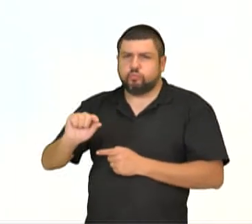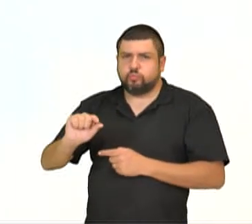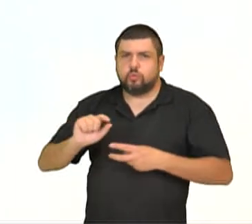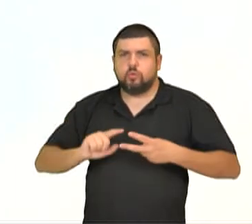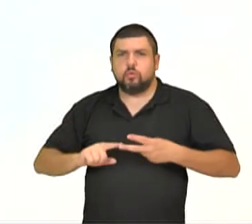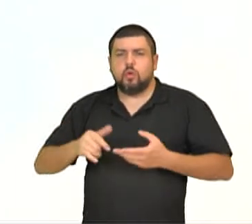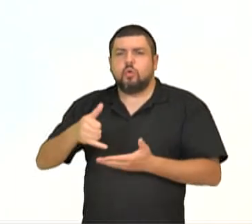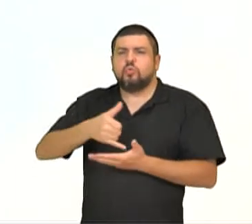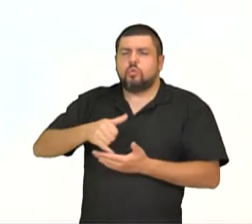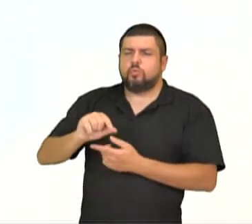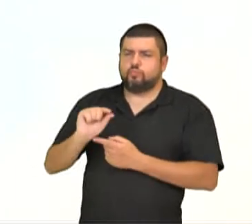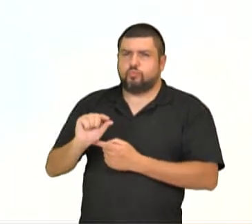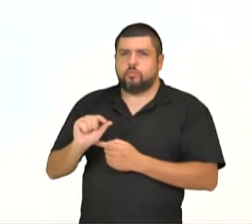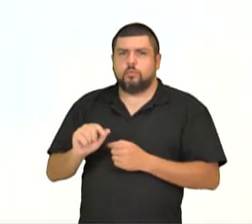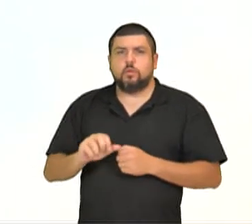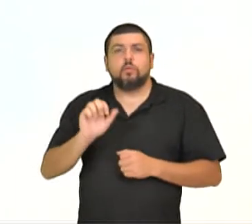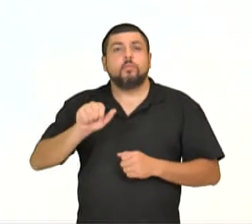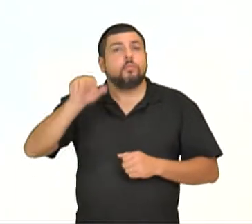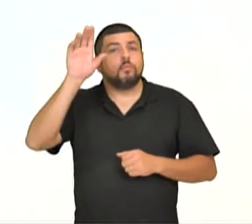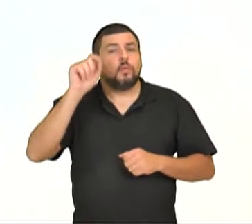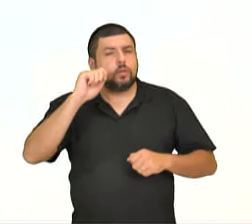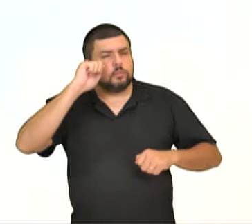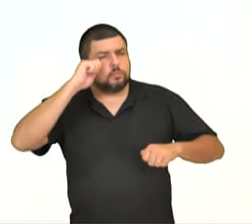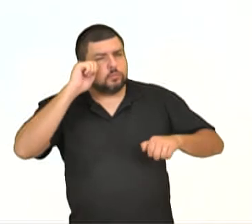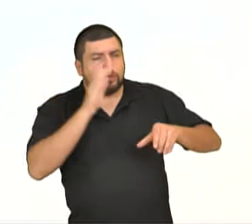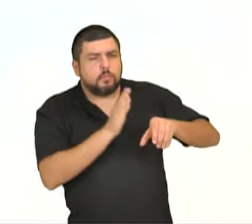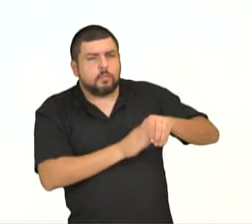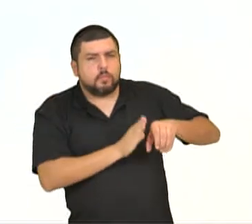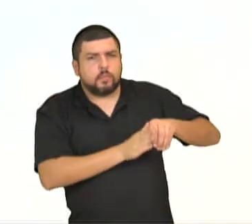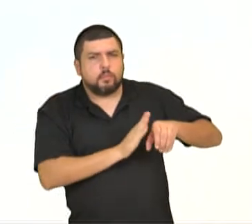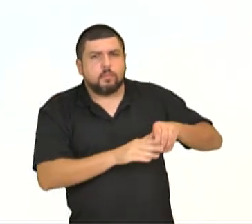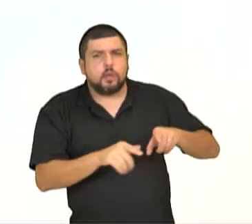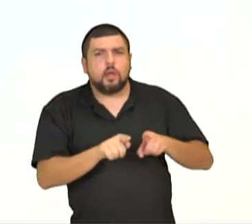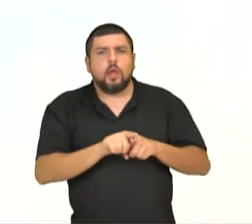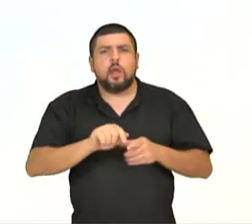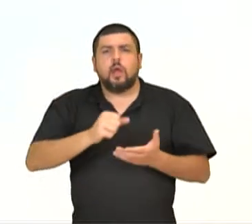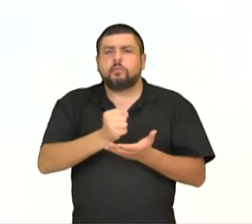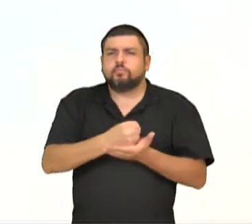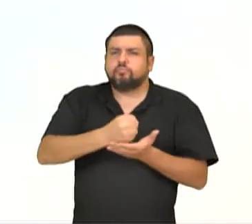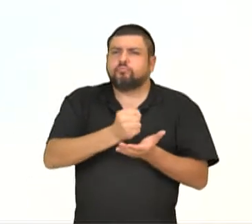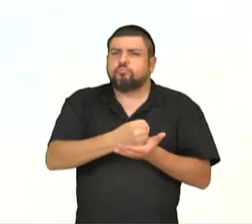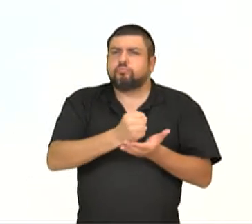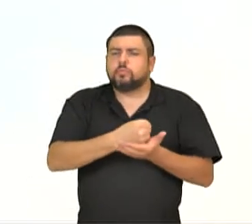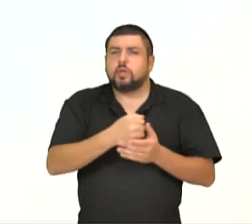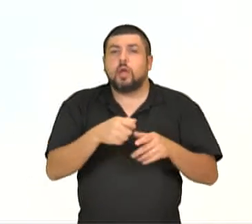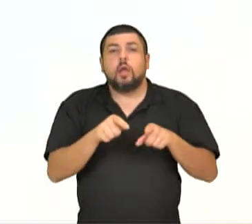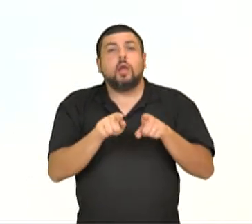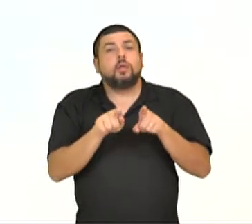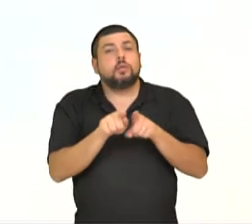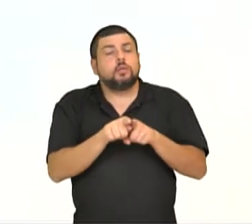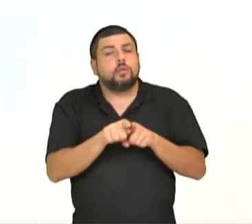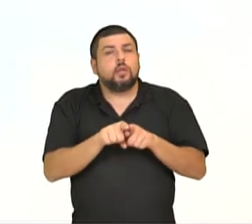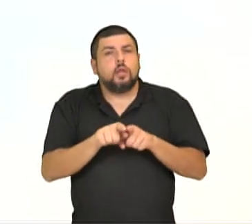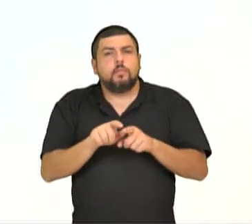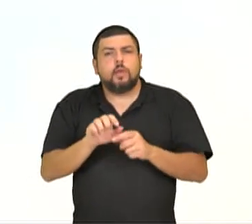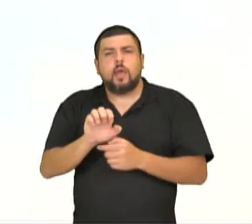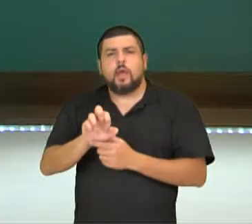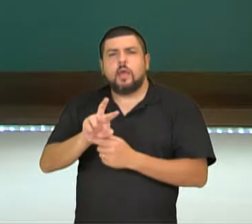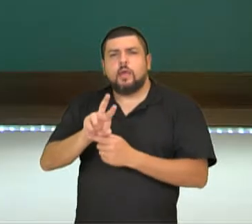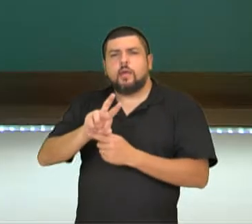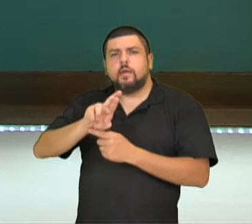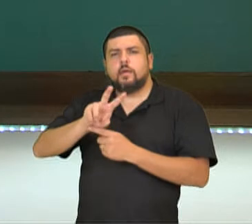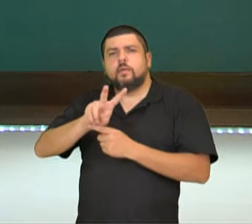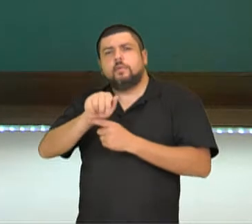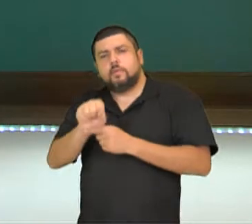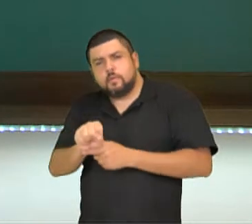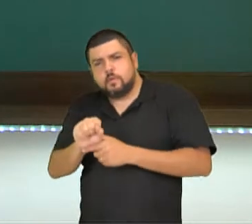temperos caseiros como cebola, alho e ervas em abundância. Ou seja, né, para ter um feijão e arroz bem